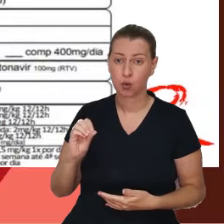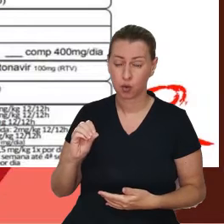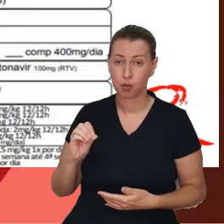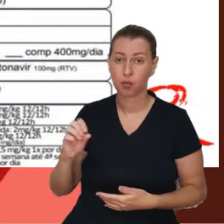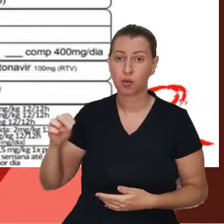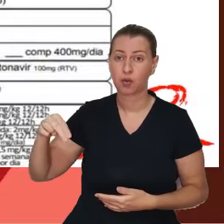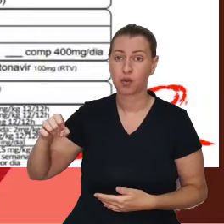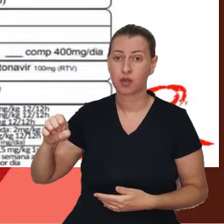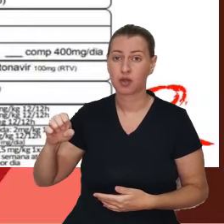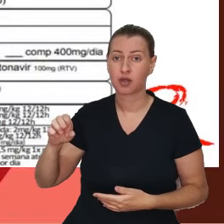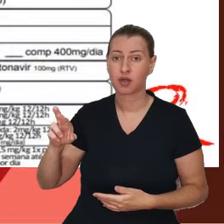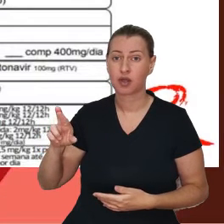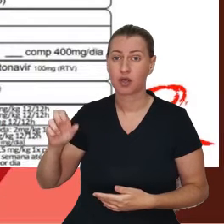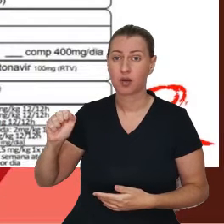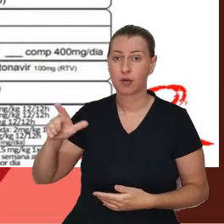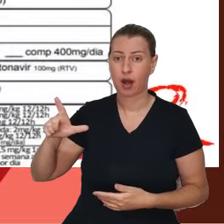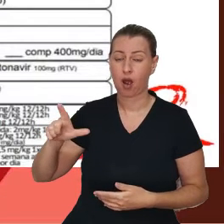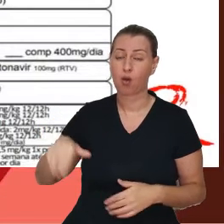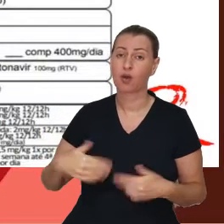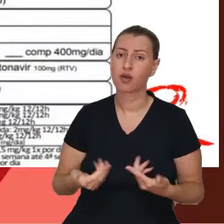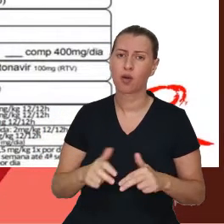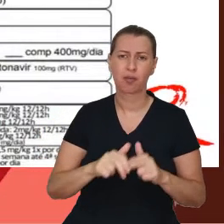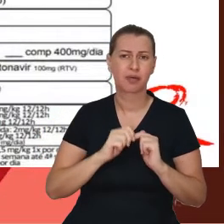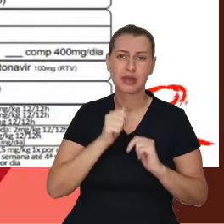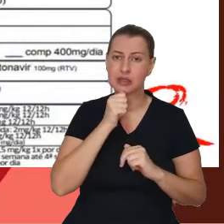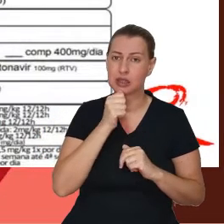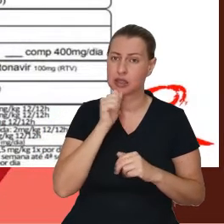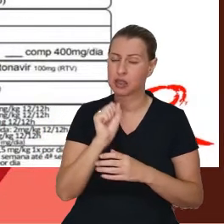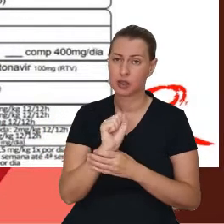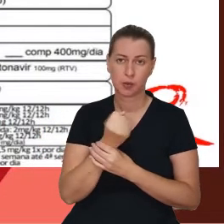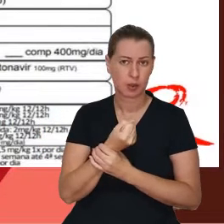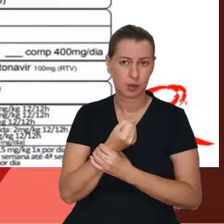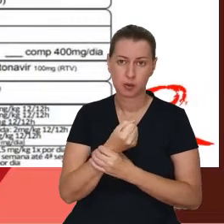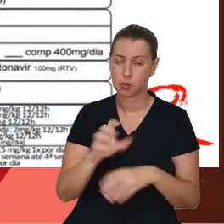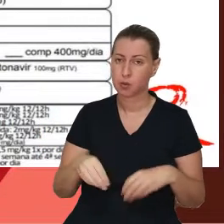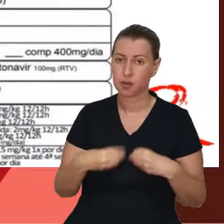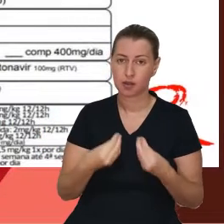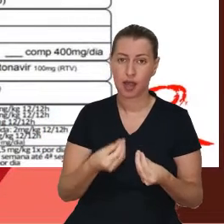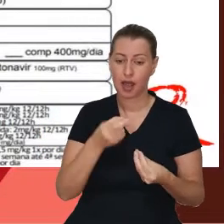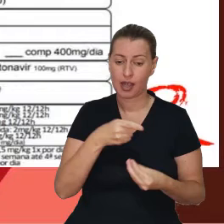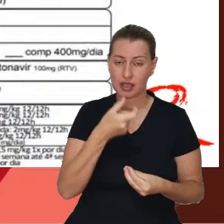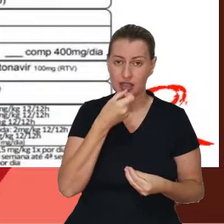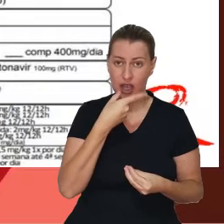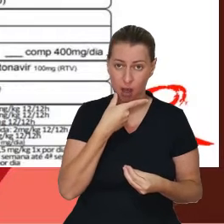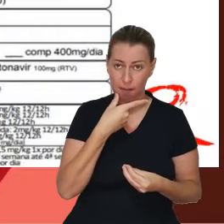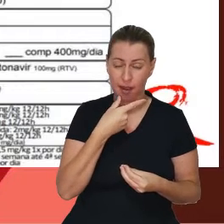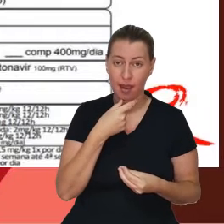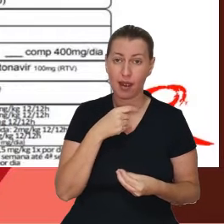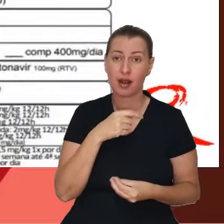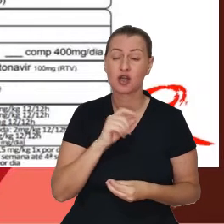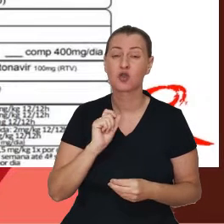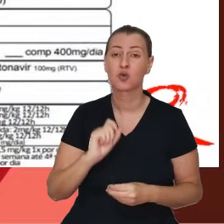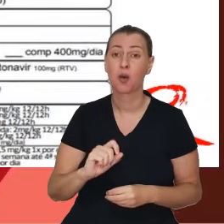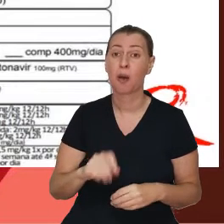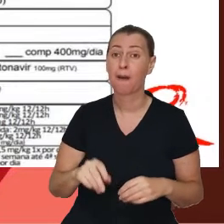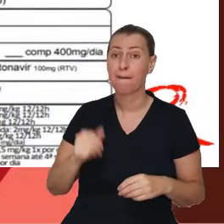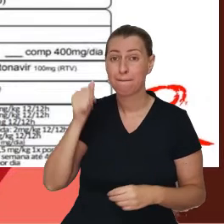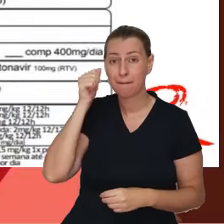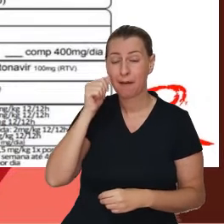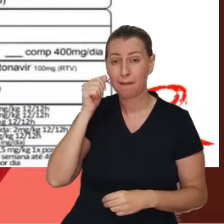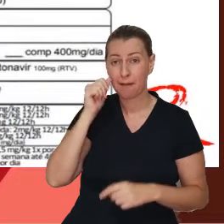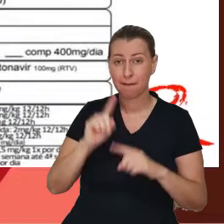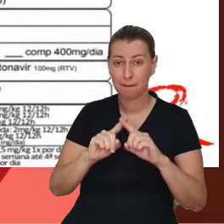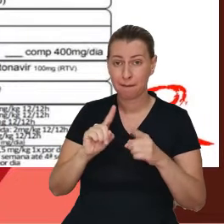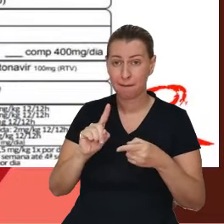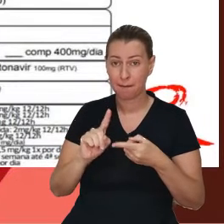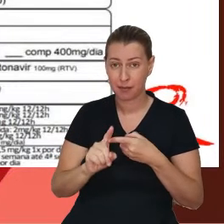semanas de gestação. Então, não é seguro ainda prescrever dolutegravir para gestantes que estejam no início da